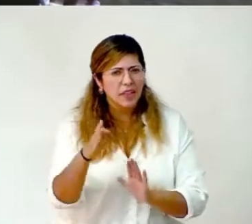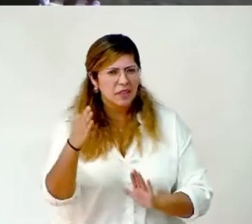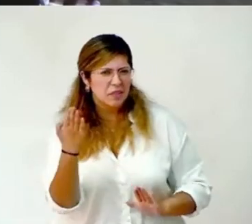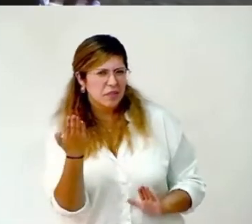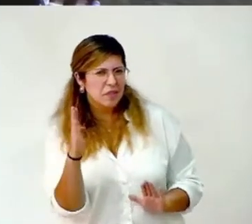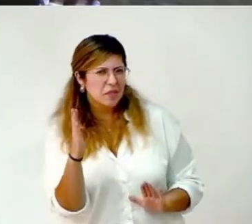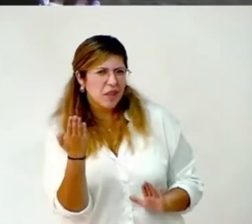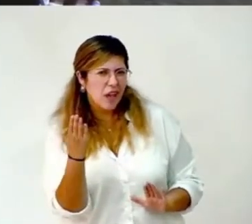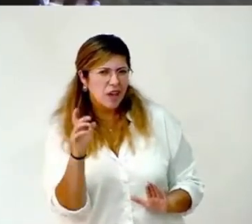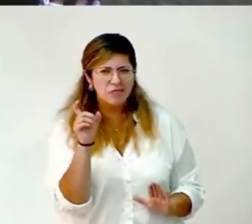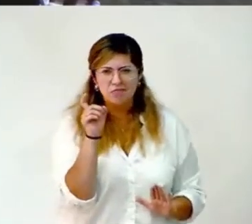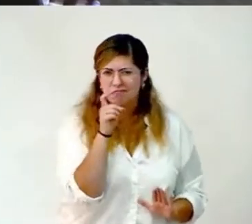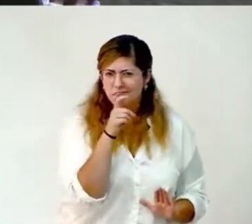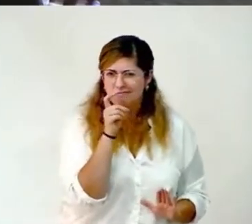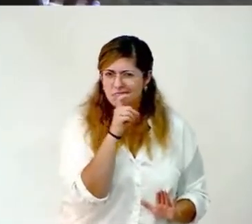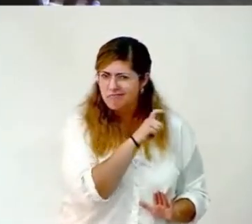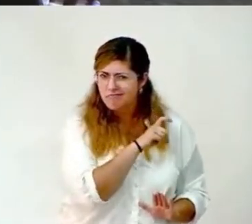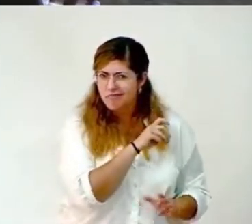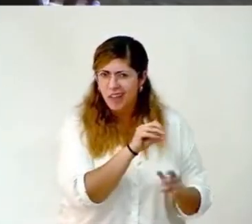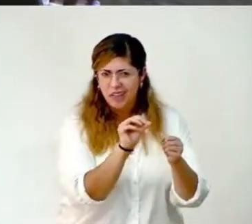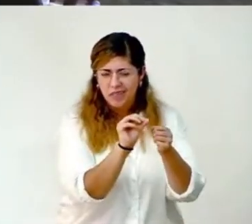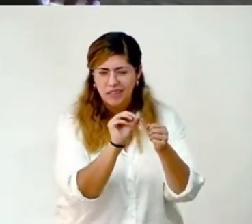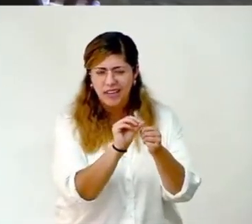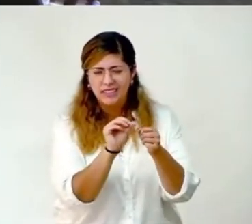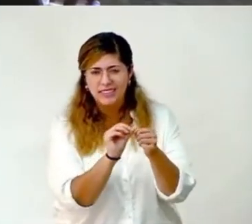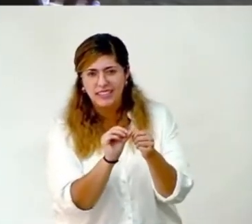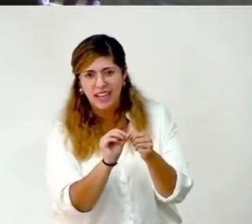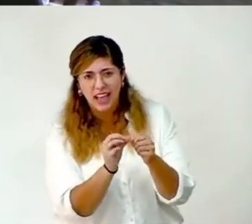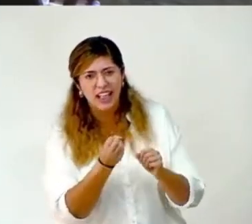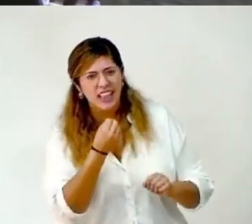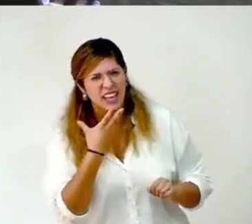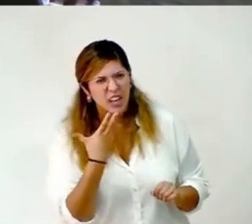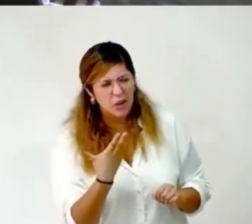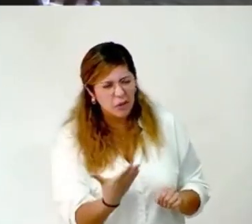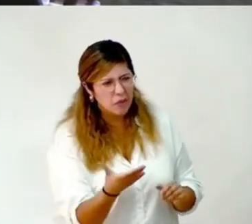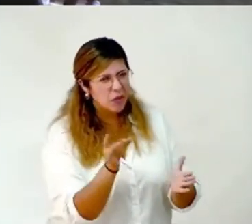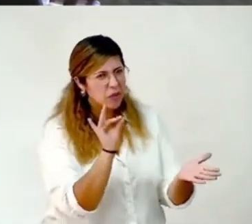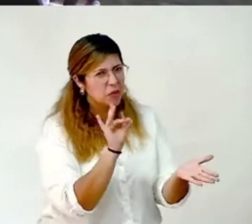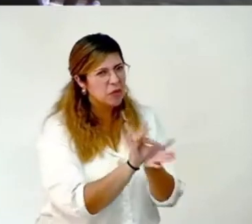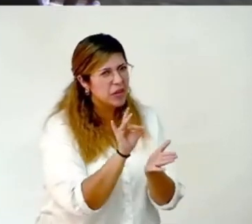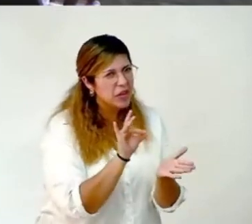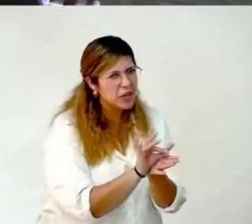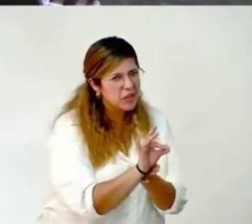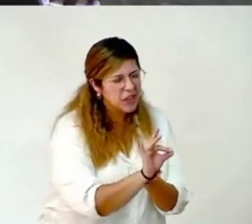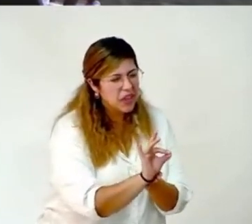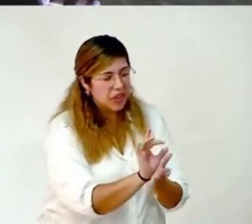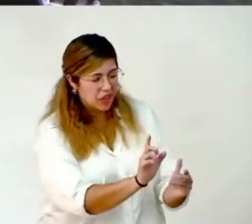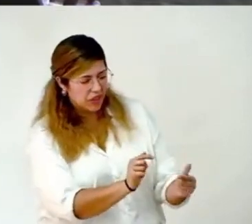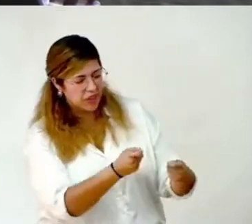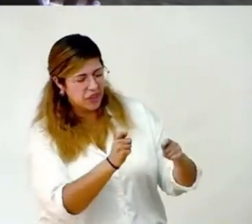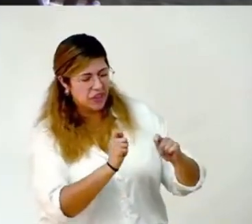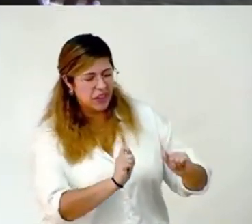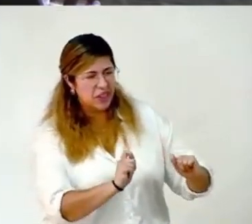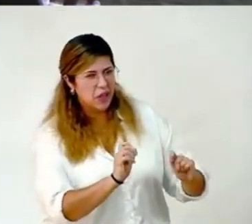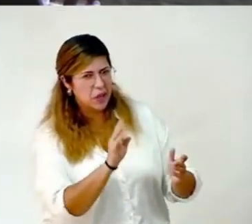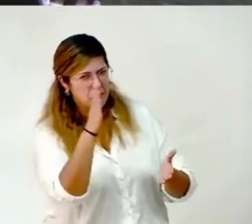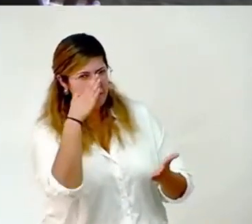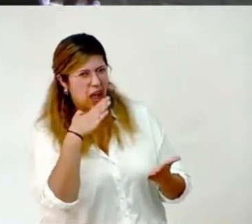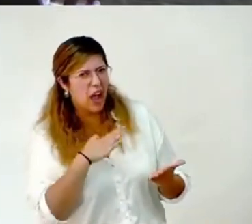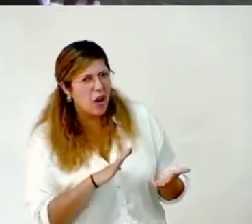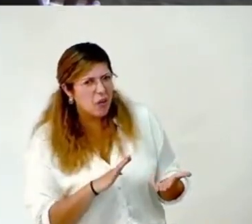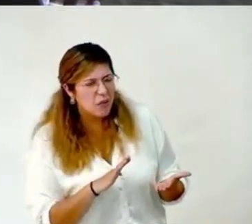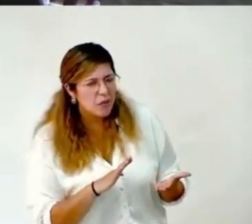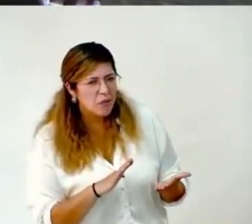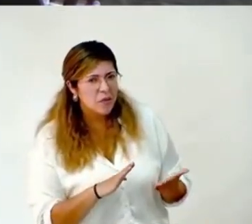não é hipocrisia? Fazer alguma coisa de bom àquele que nos fez o mal e orar por